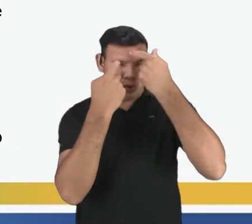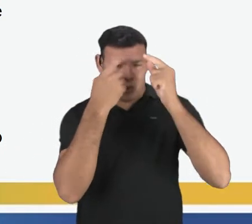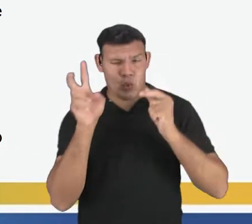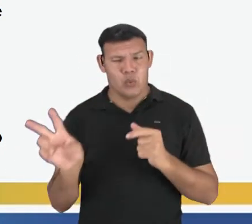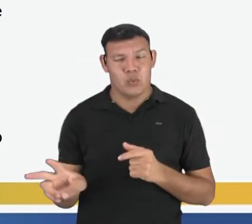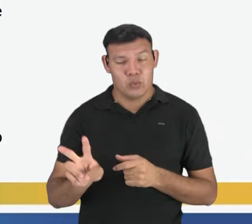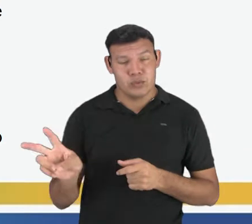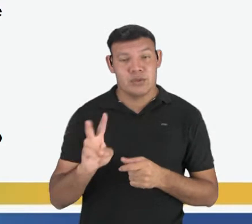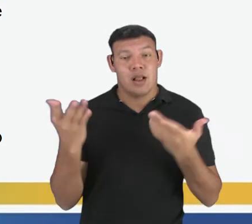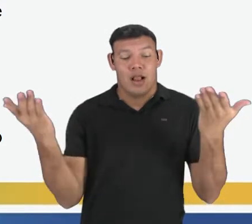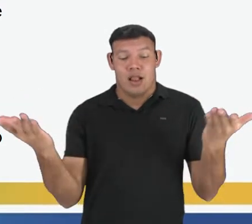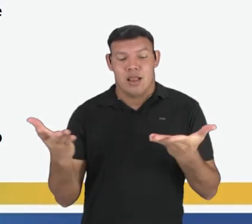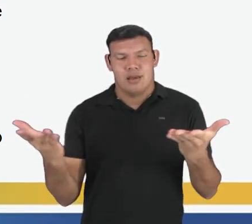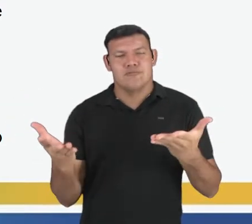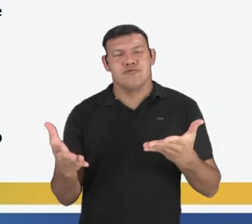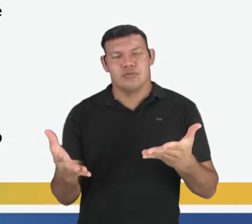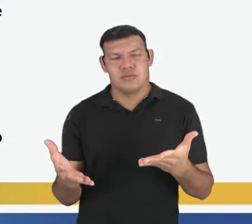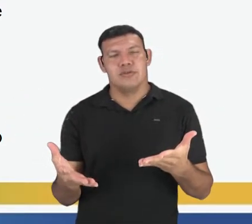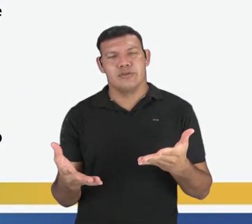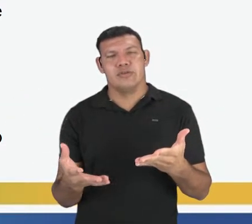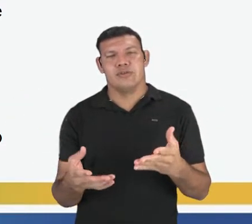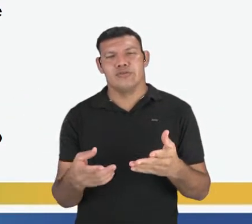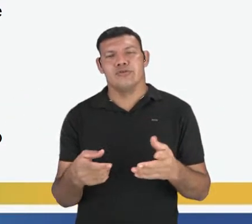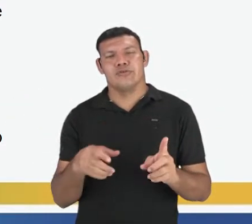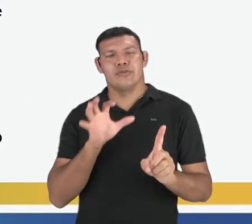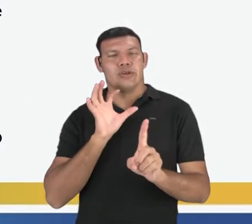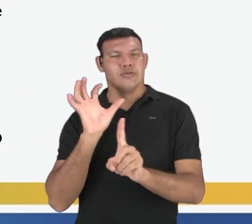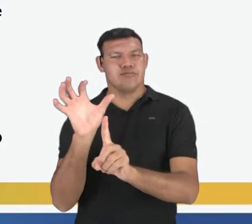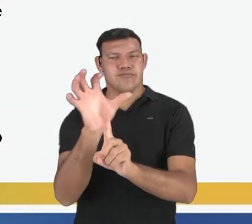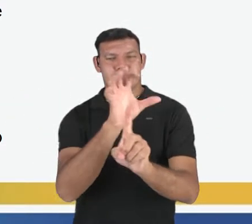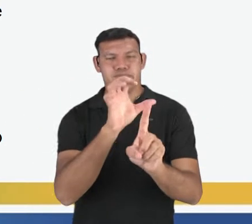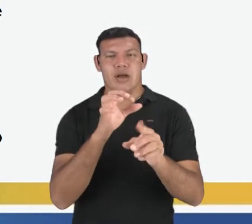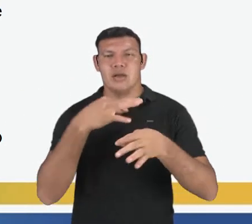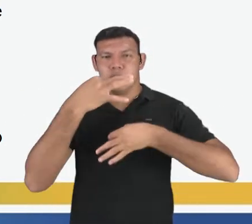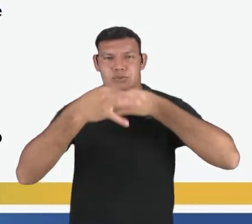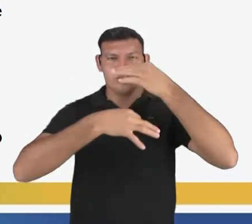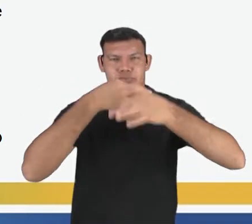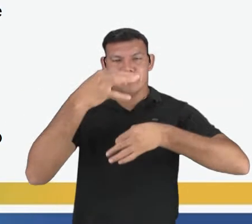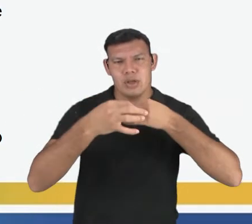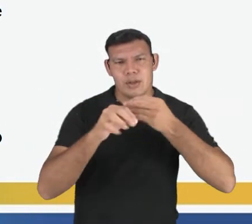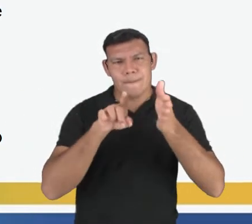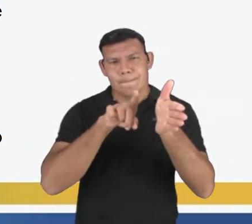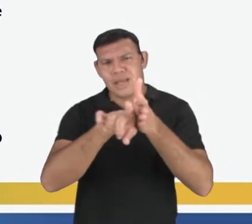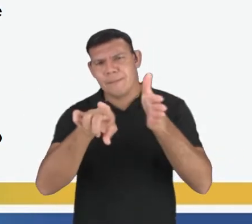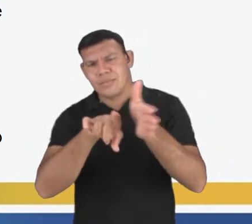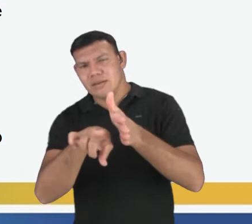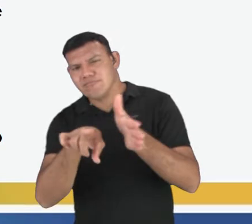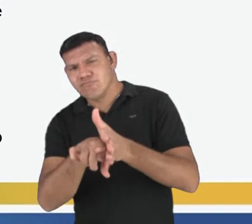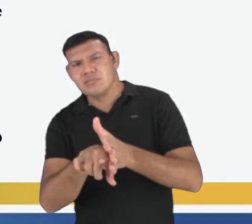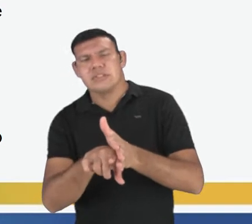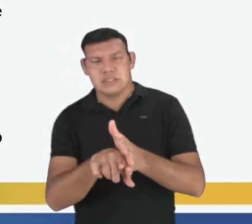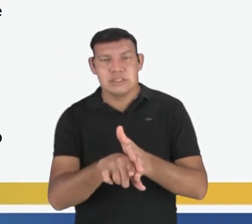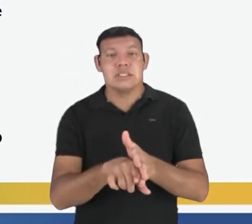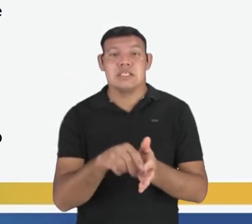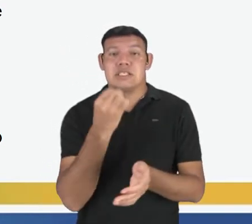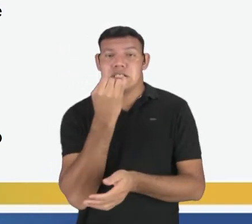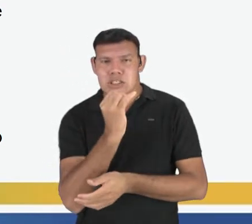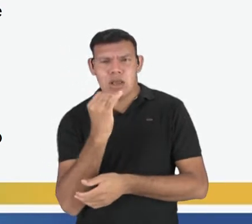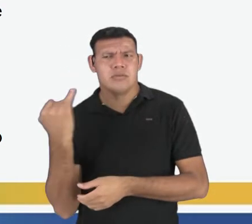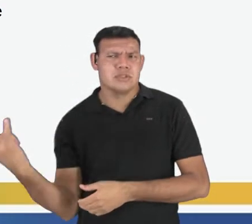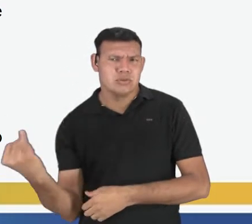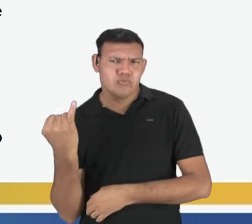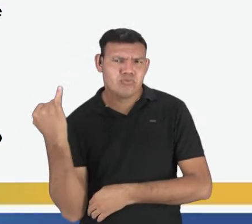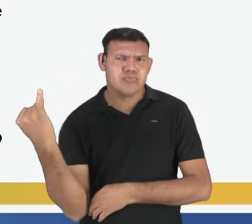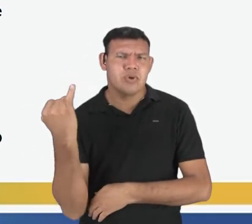inventário de valores, é preciso submetê-los à crítica, questioná-lo por todos os ângulos possíveis para verificar que se